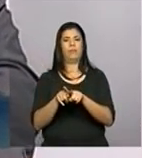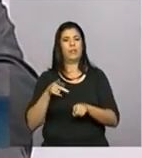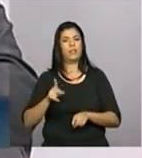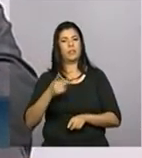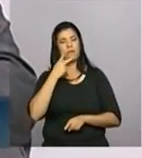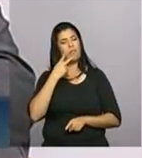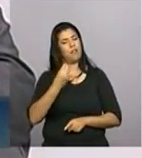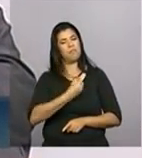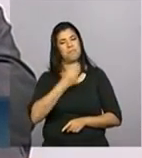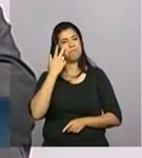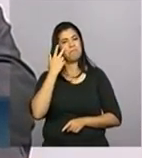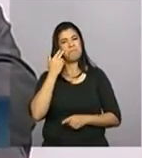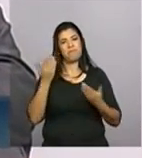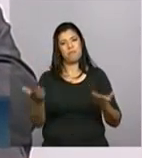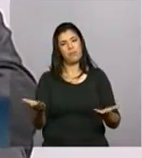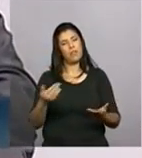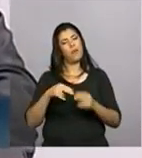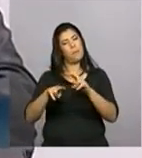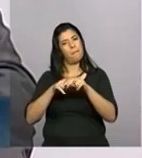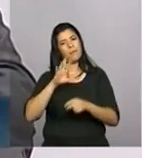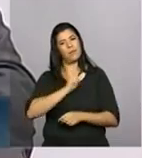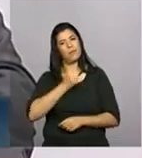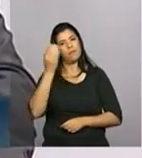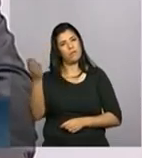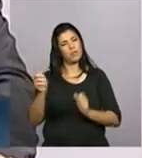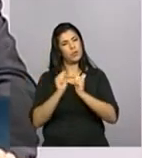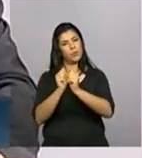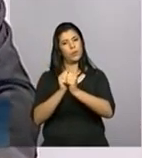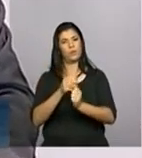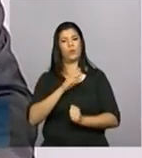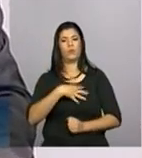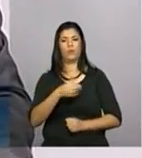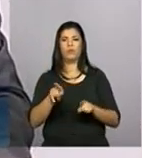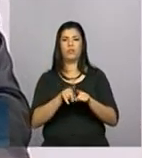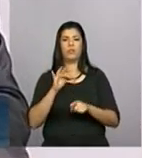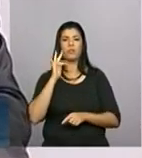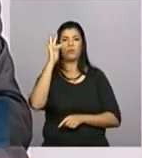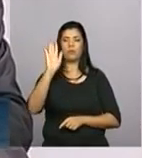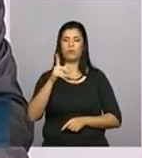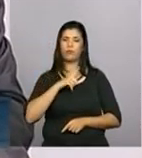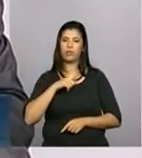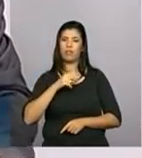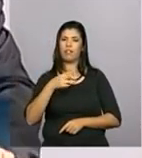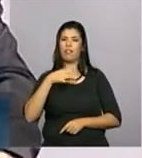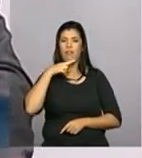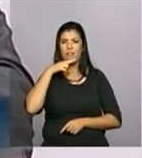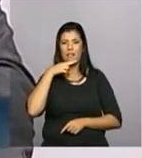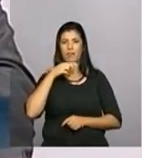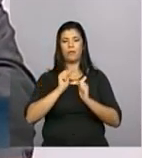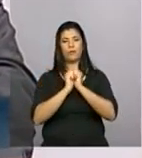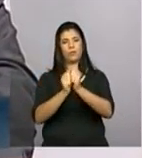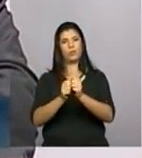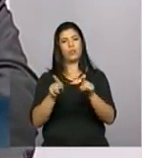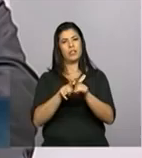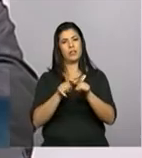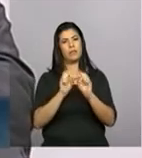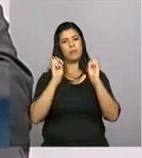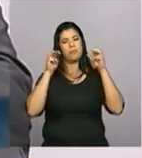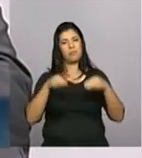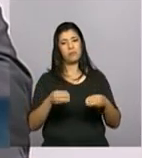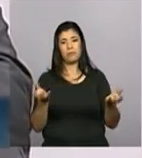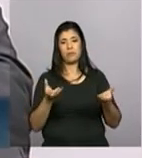fala que a vida é assim mesmo. Por isso que eu a amo conjunto com os nossos filhos e os netos que a gente já tem. Eh, quero por fim